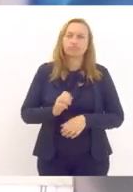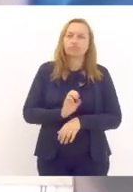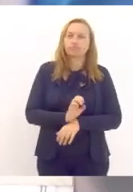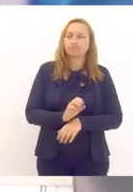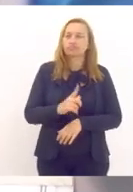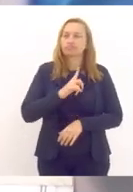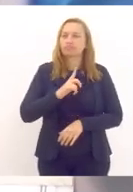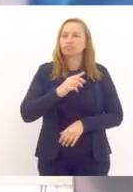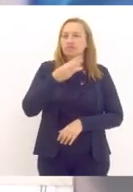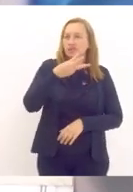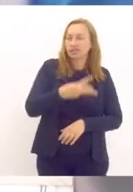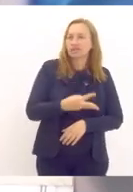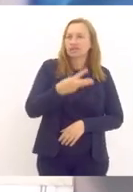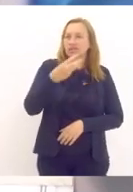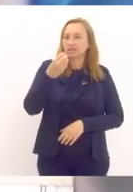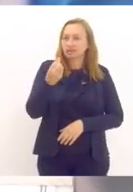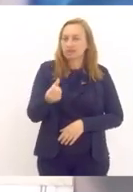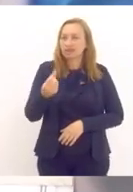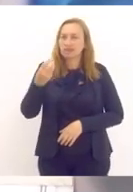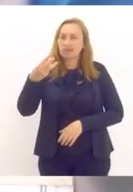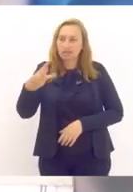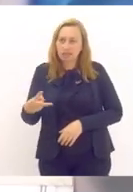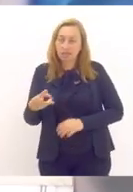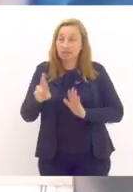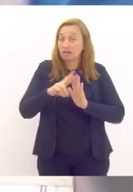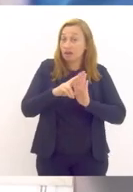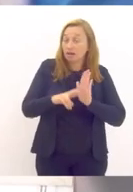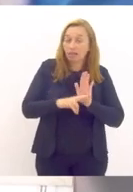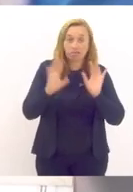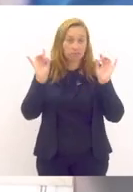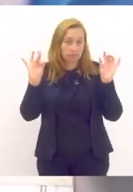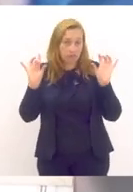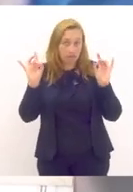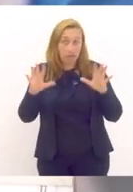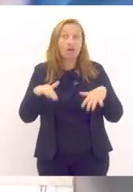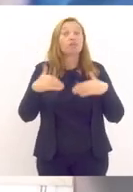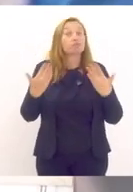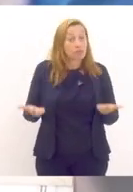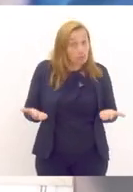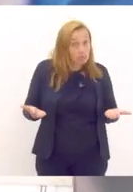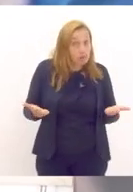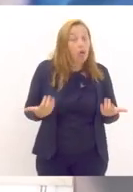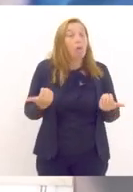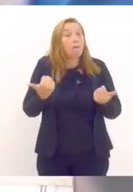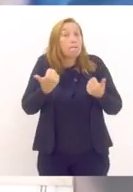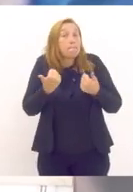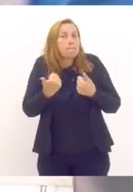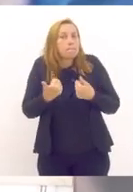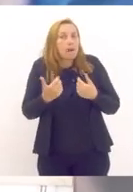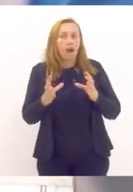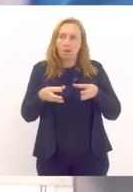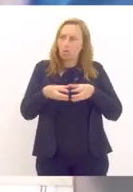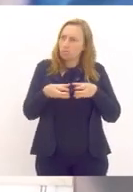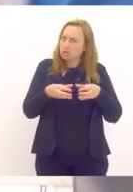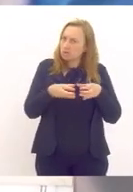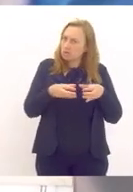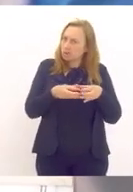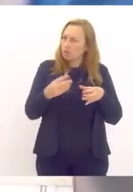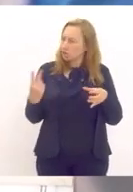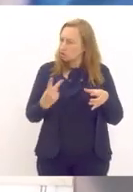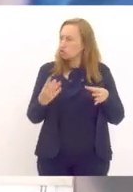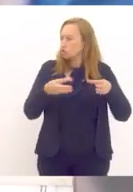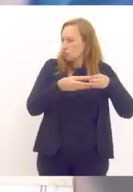tem 363 regimes especiais. Né? Então, a gente precisa... Essa comissão vai se debruçar junto com a